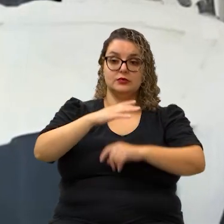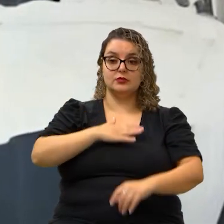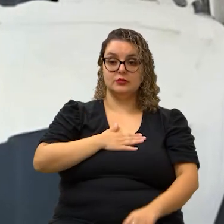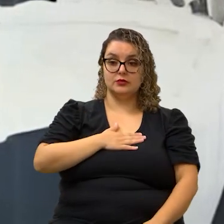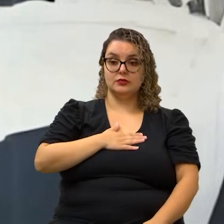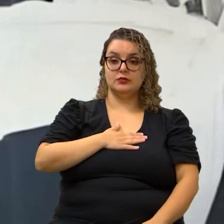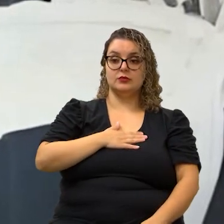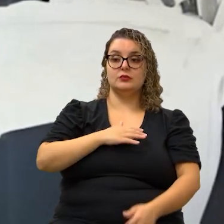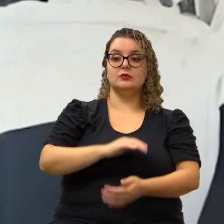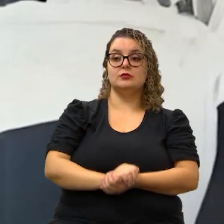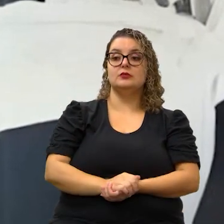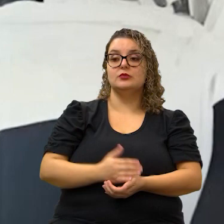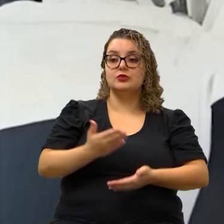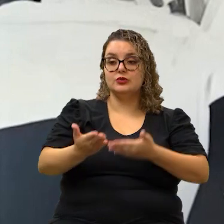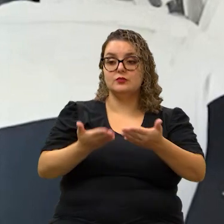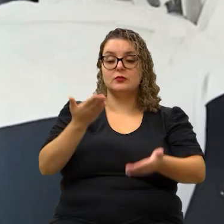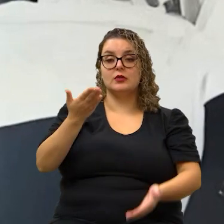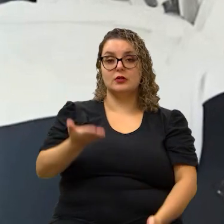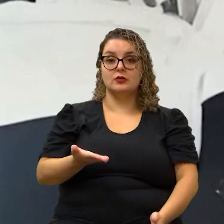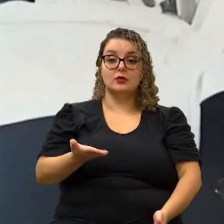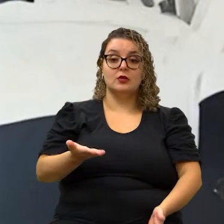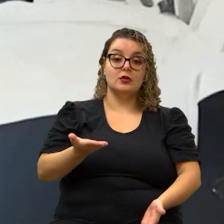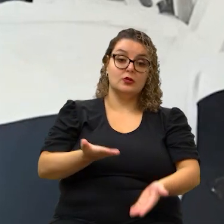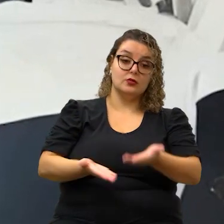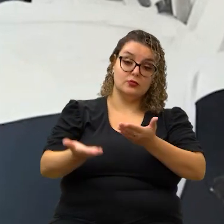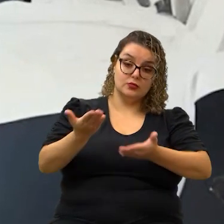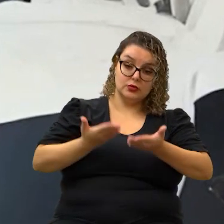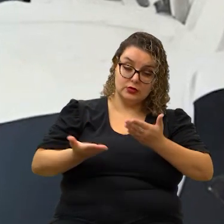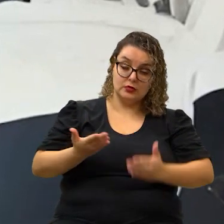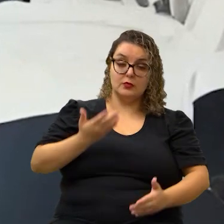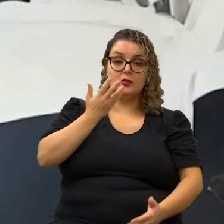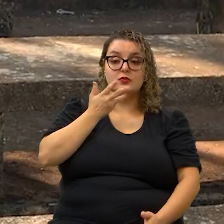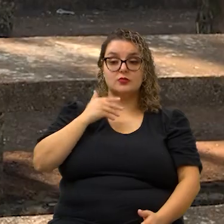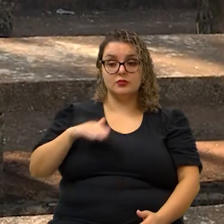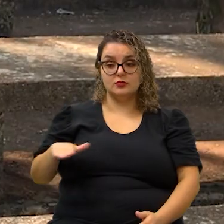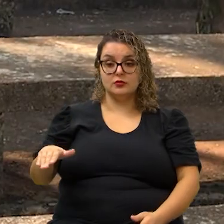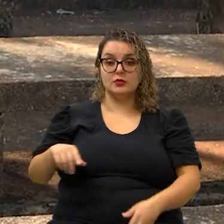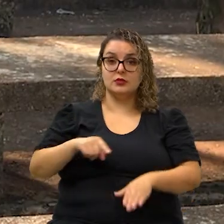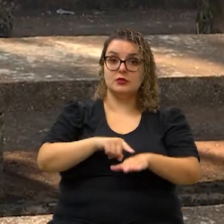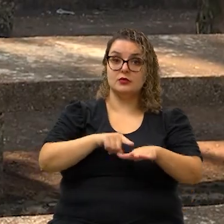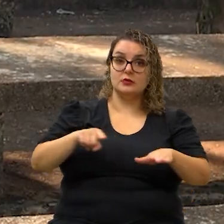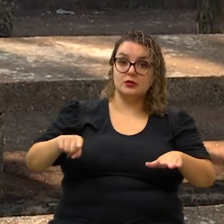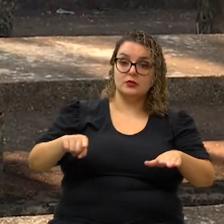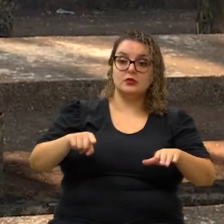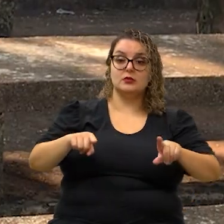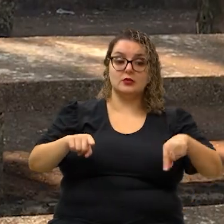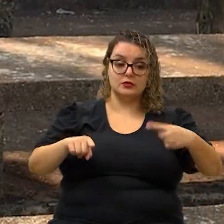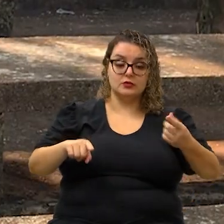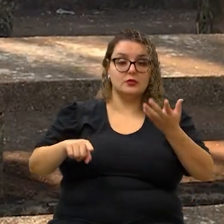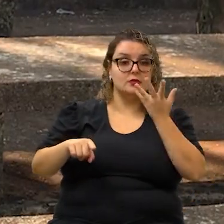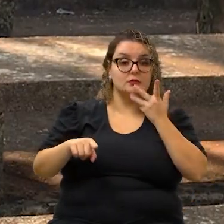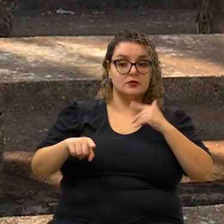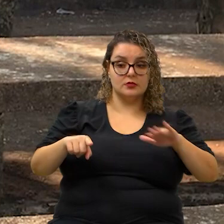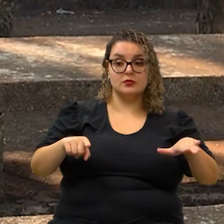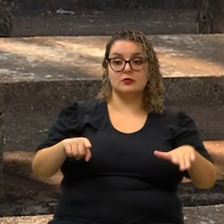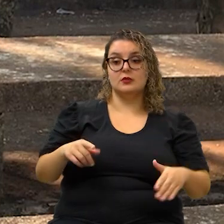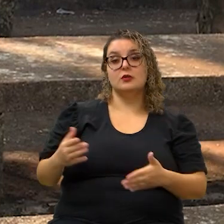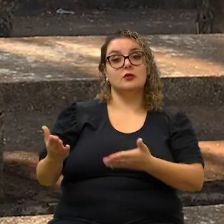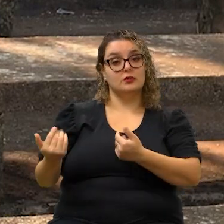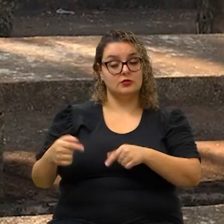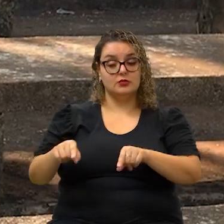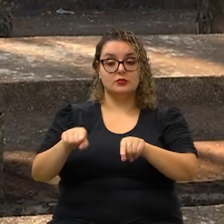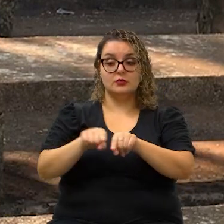e também fazer um tratamento na infância, né? Ficar excluído das outras crianças. E na juventude também tive que lidar com o tratamento